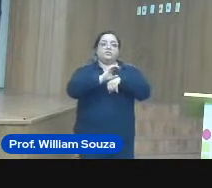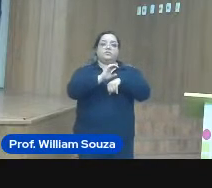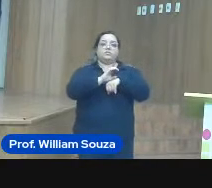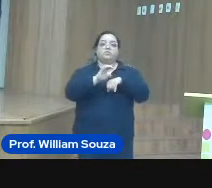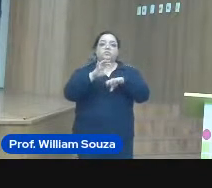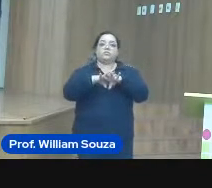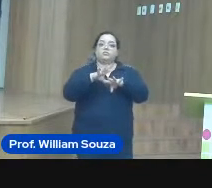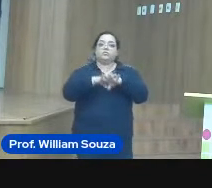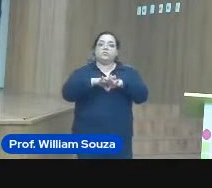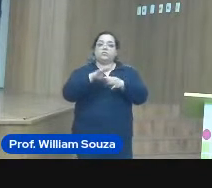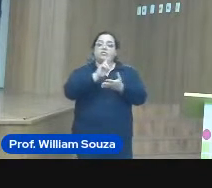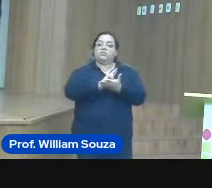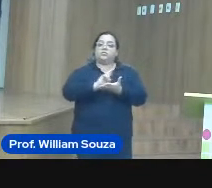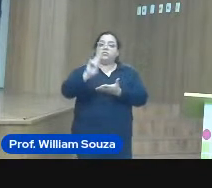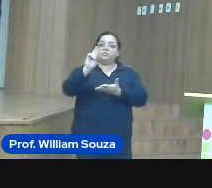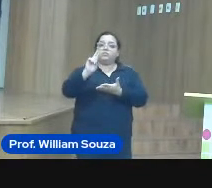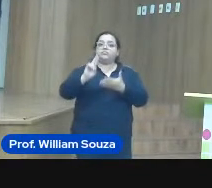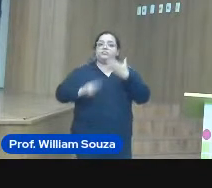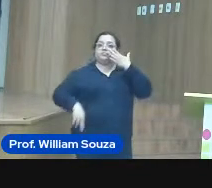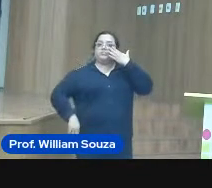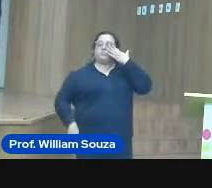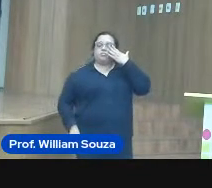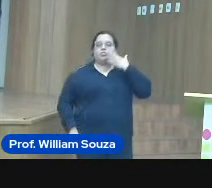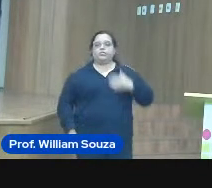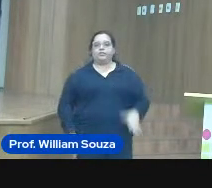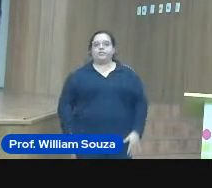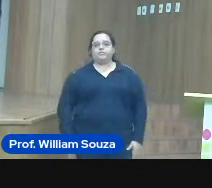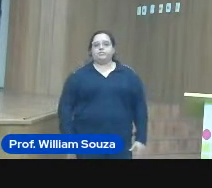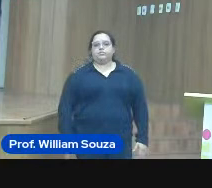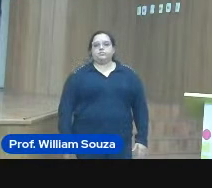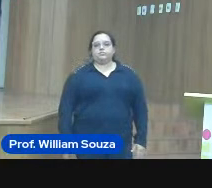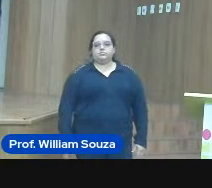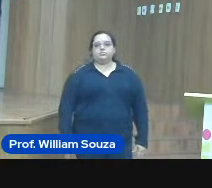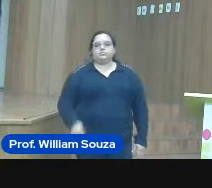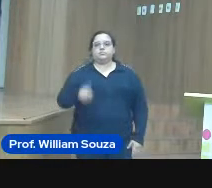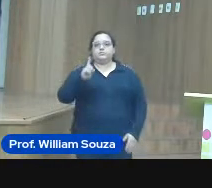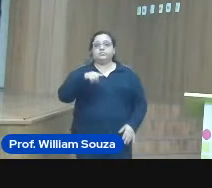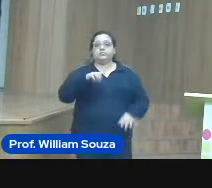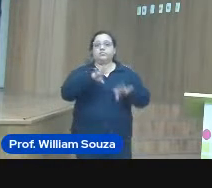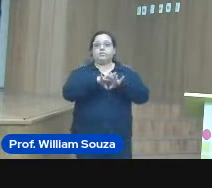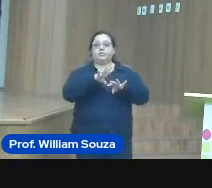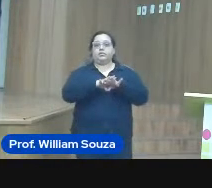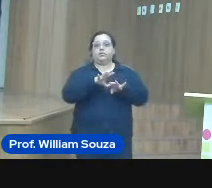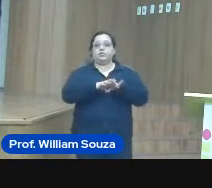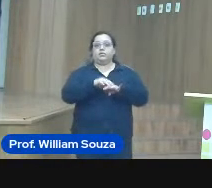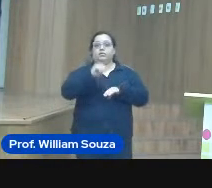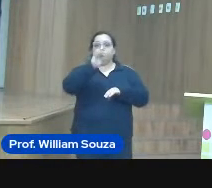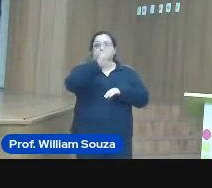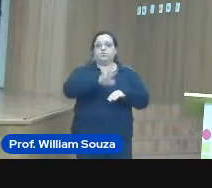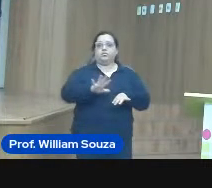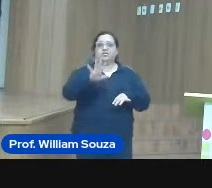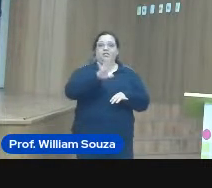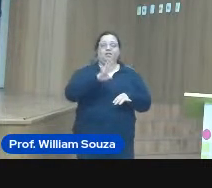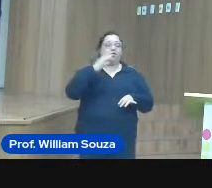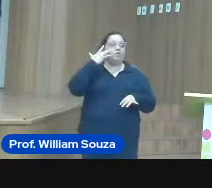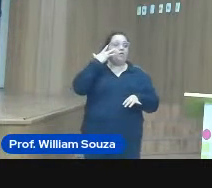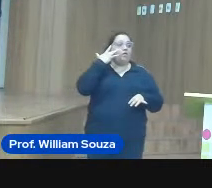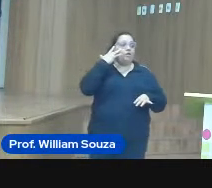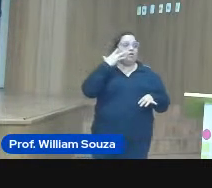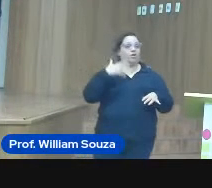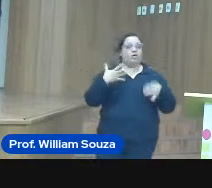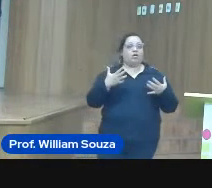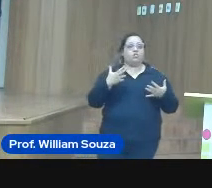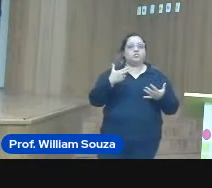nas universidades, que é a matemática europeia, a verdade é essa. Eu acho um vexame a gente